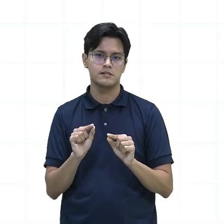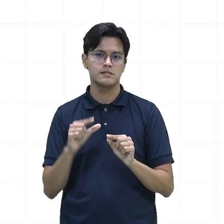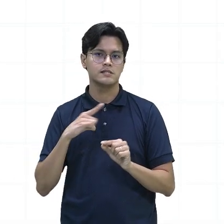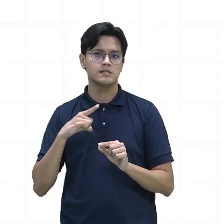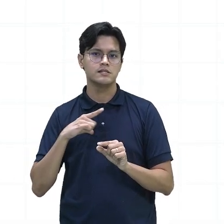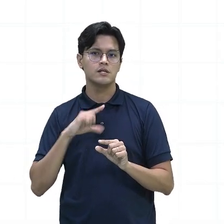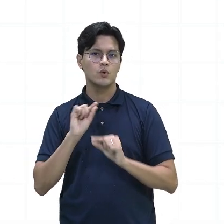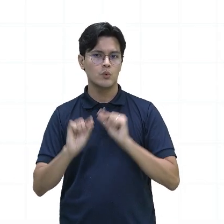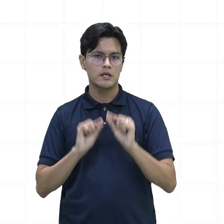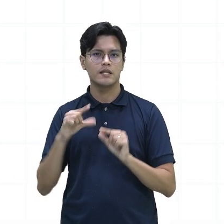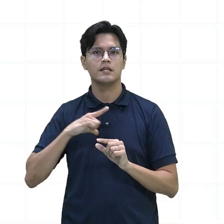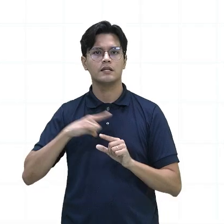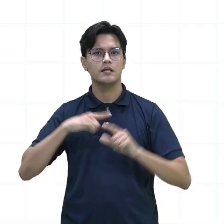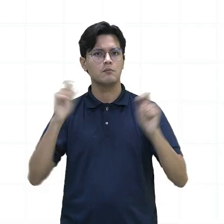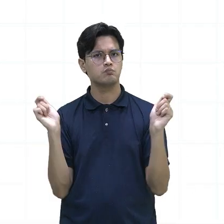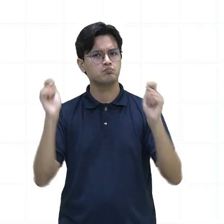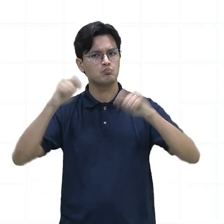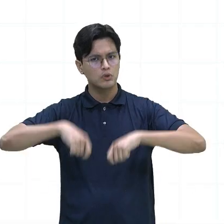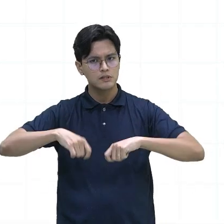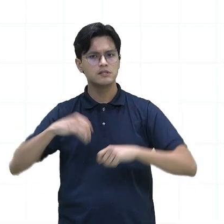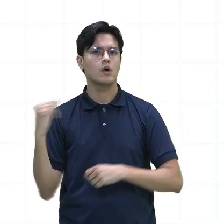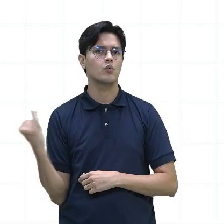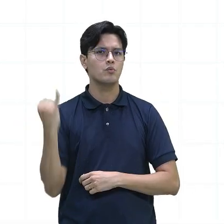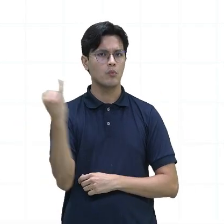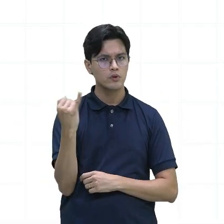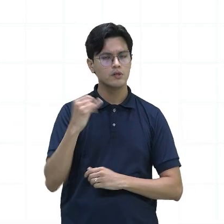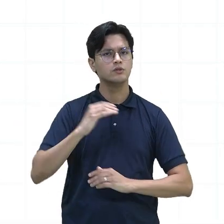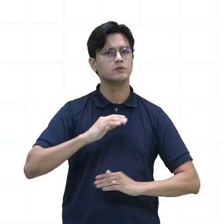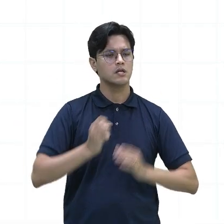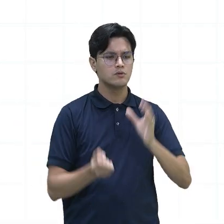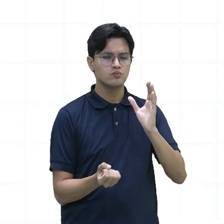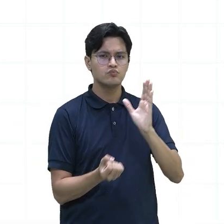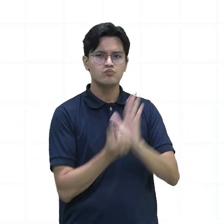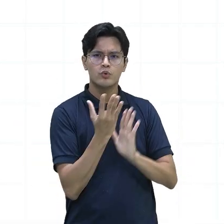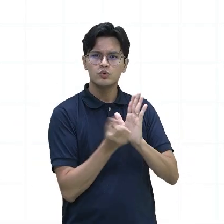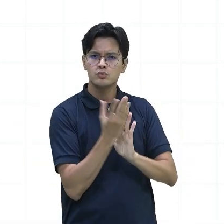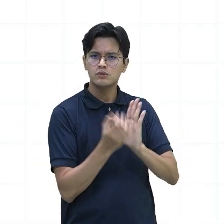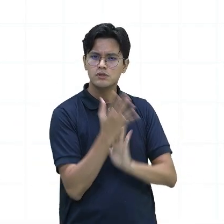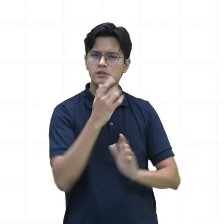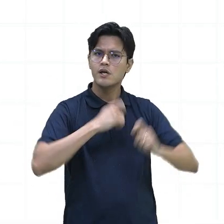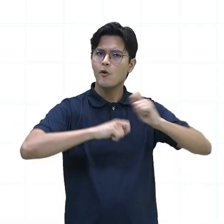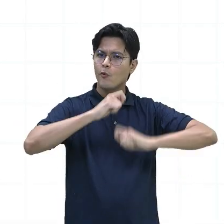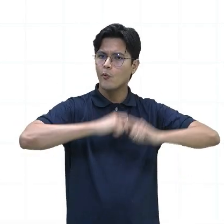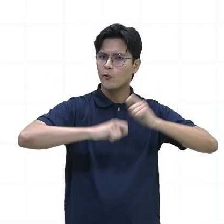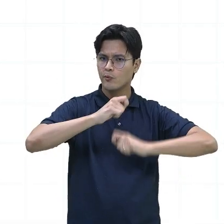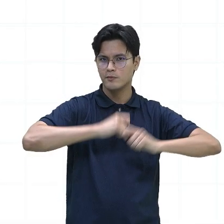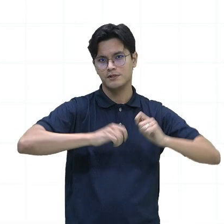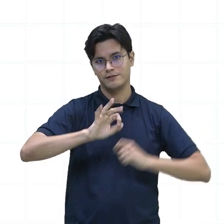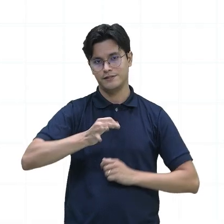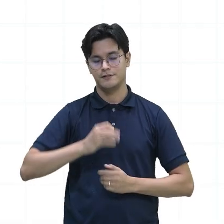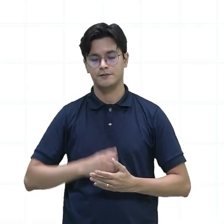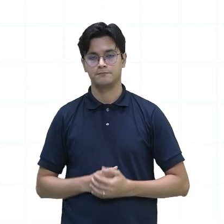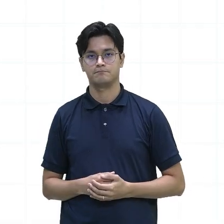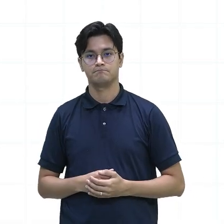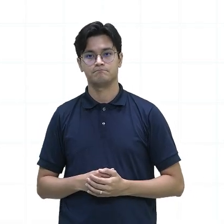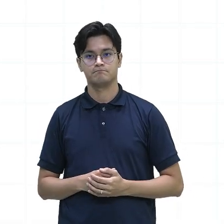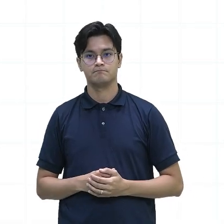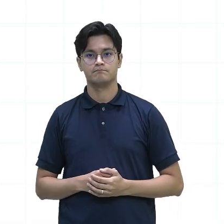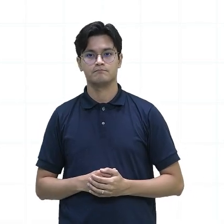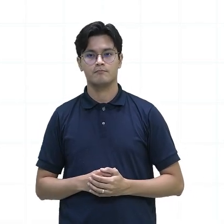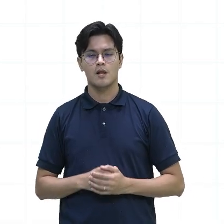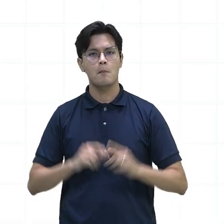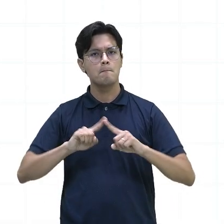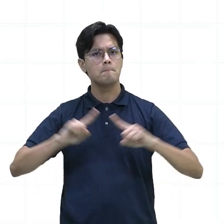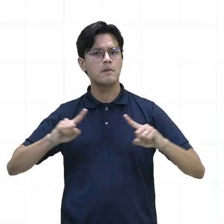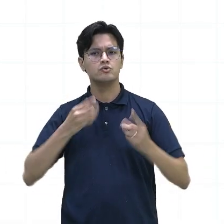com grande potencial de gerar essa economia, né, de movimentar essa economia local. E de que